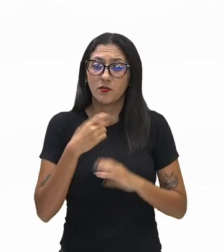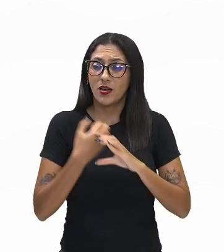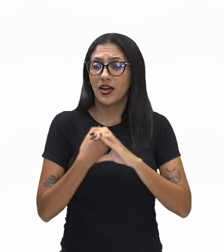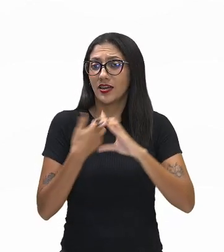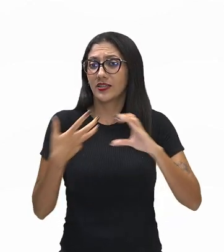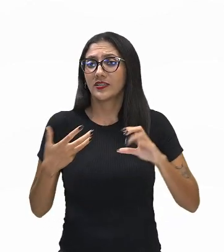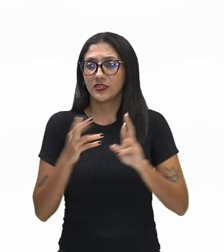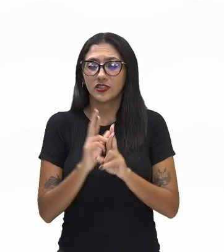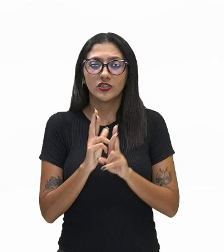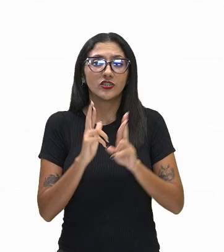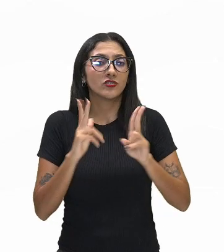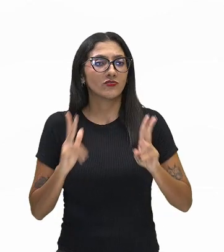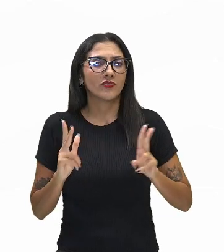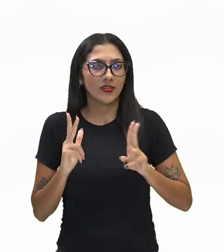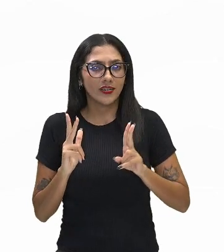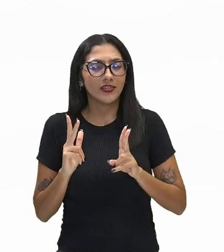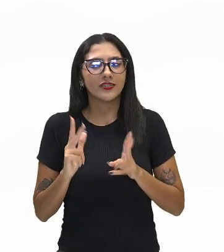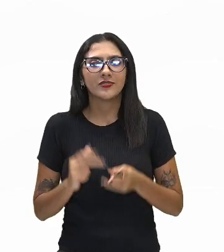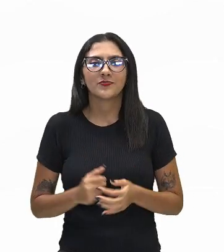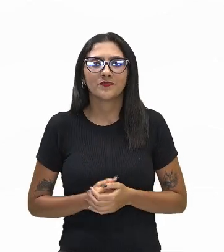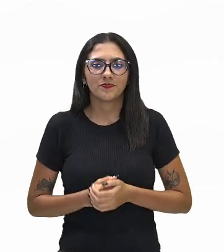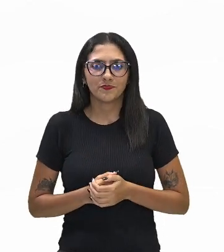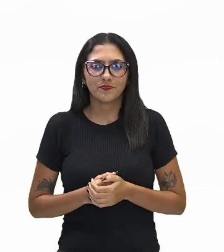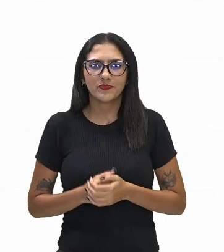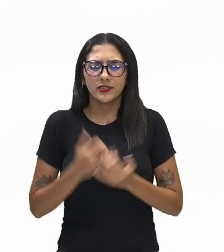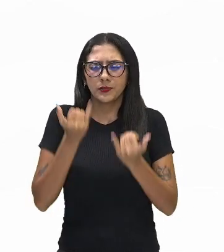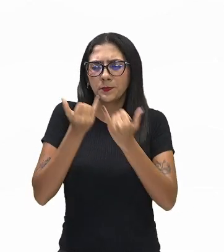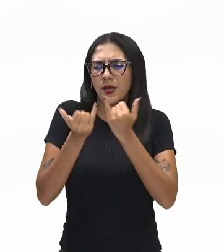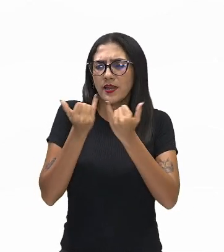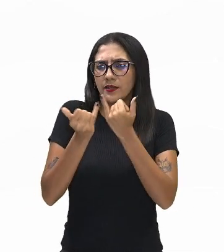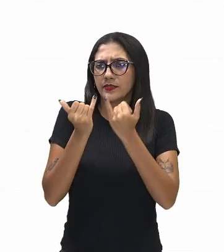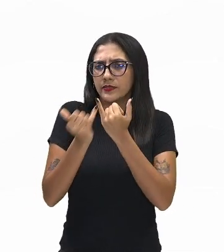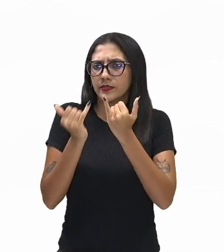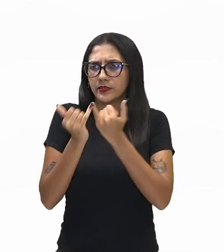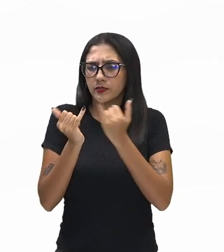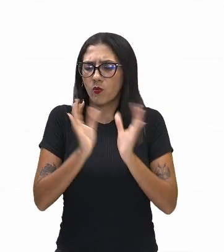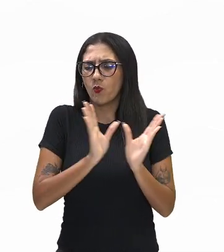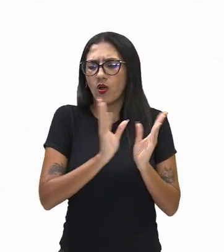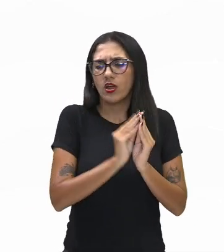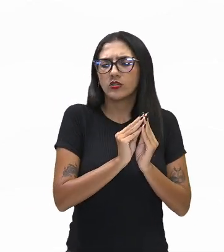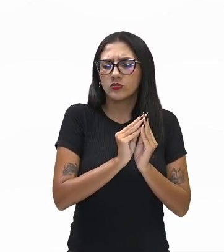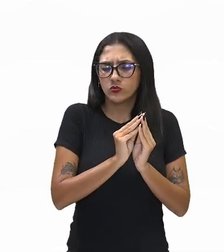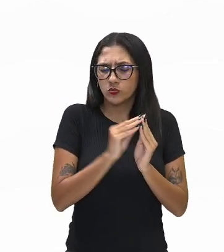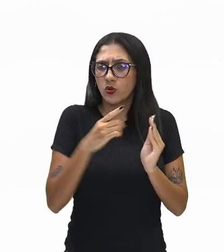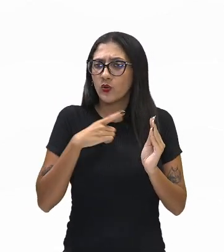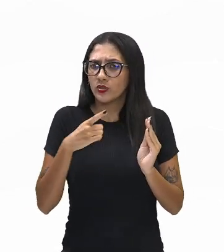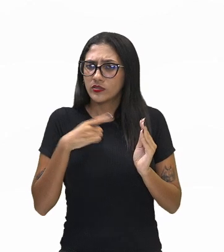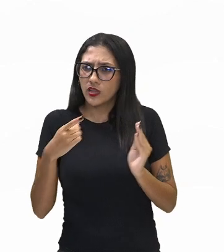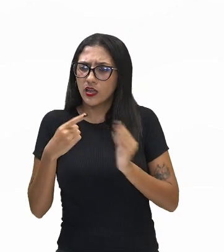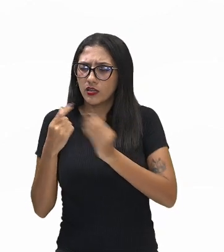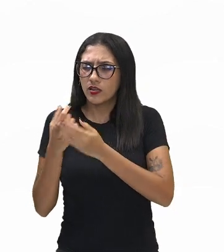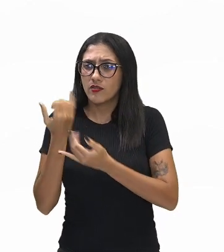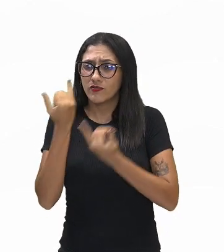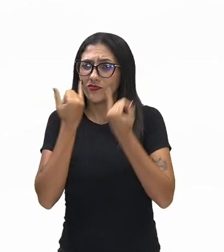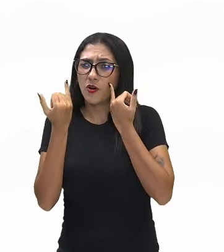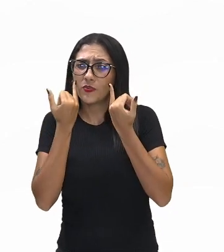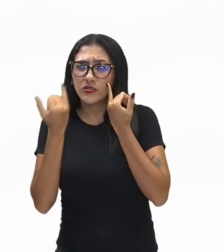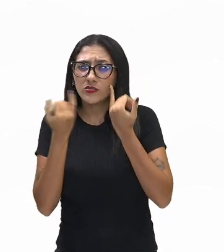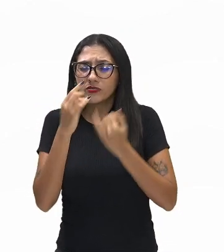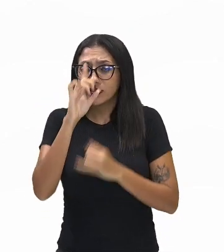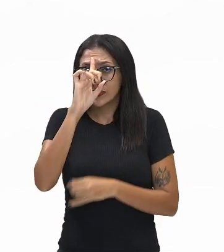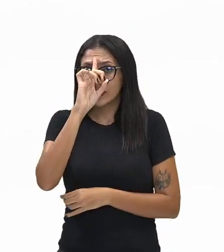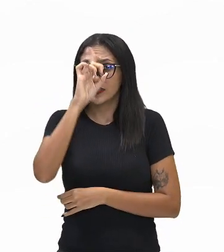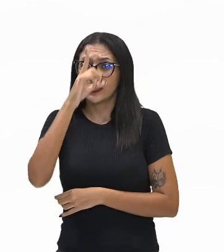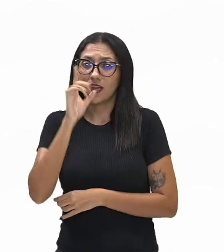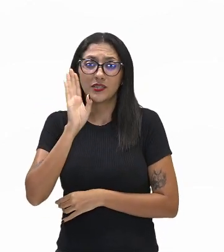né? Assim como o resumo, ela vai apresentar também uma síntese do texto, né, as ideias